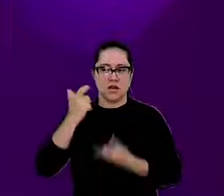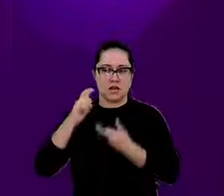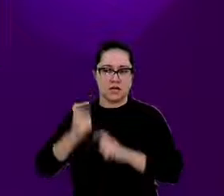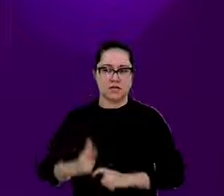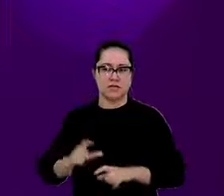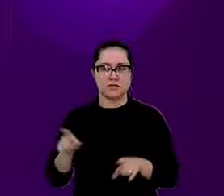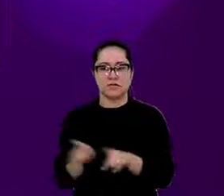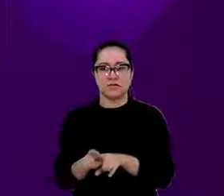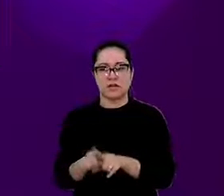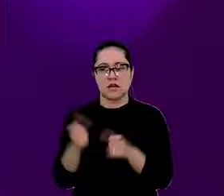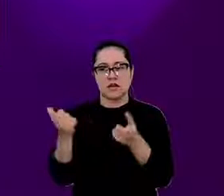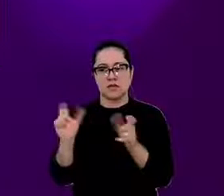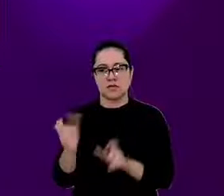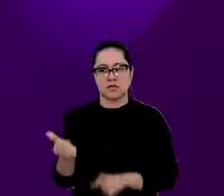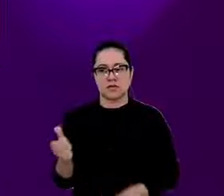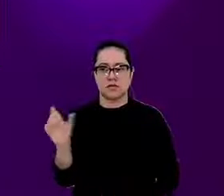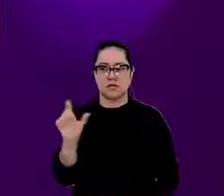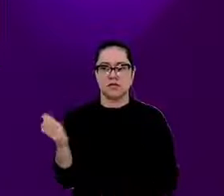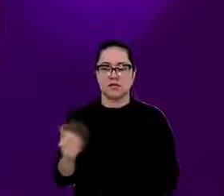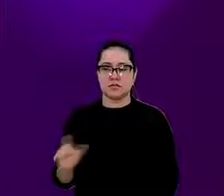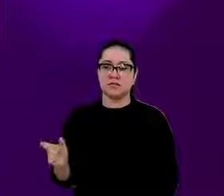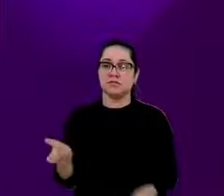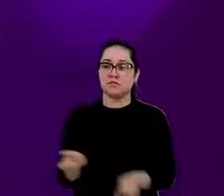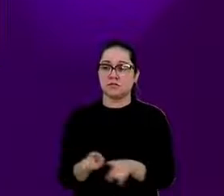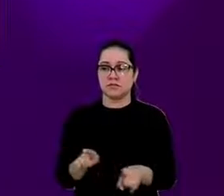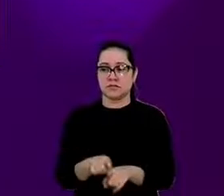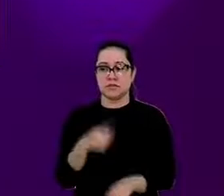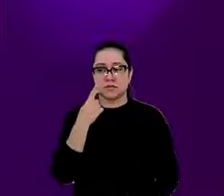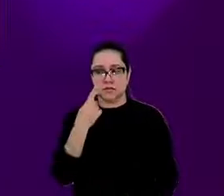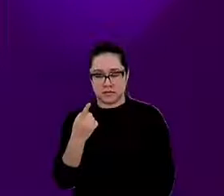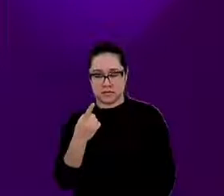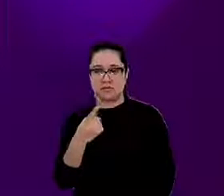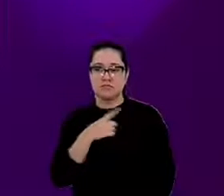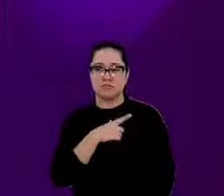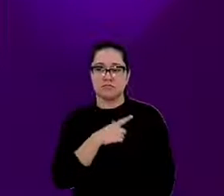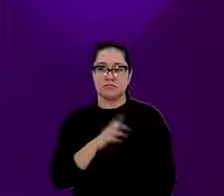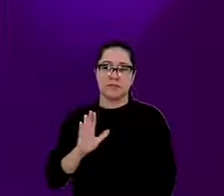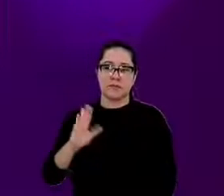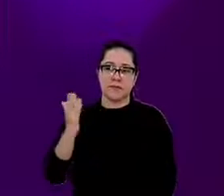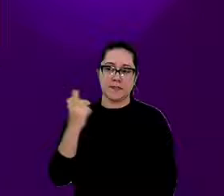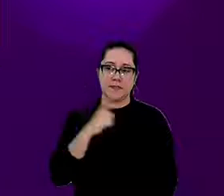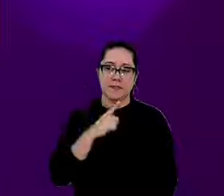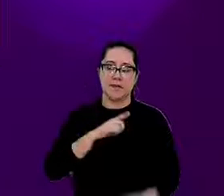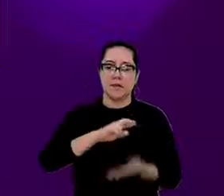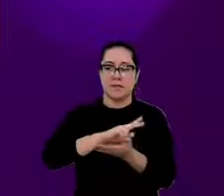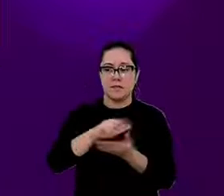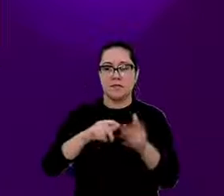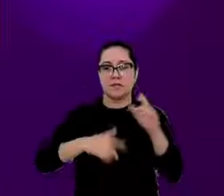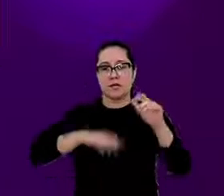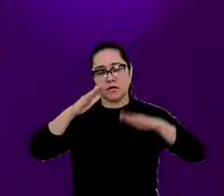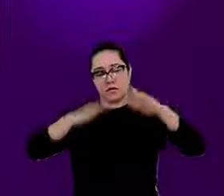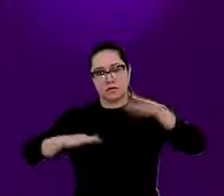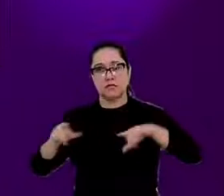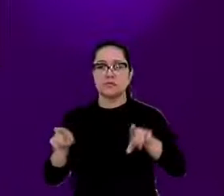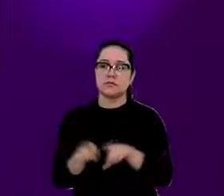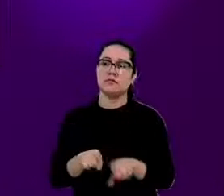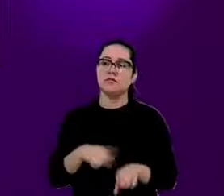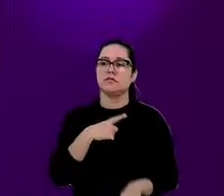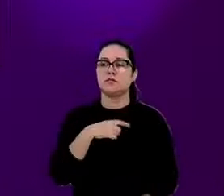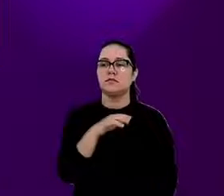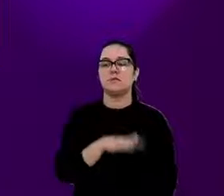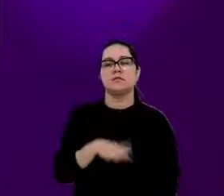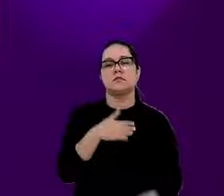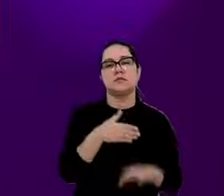alta probabilidade de eventos cardiovasculares somente com variáveis clínicas. A gente tem aplicação tanto no cenário intra-hospitalar